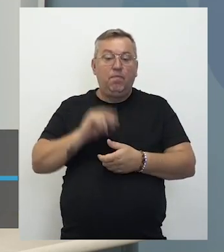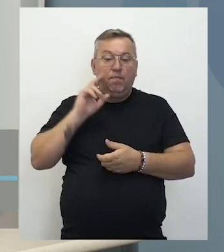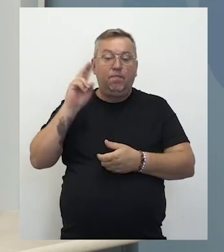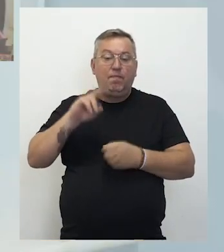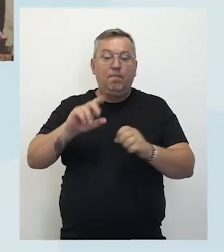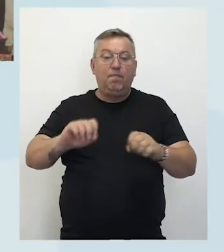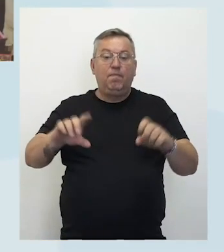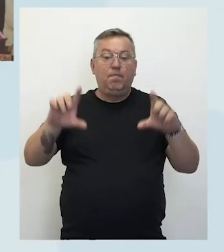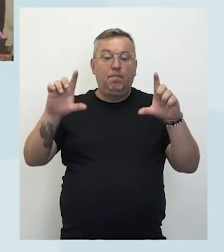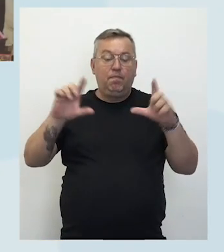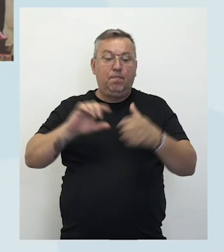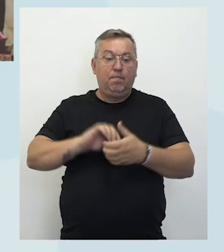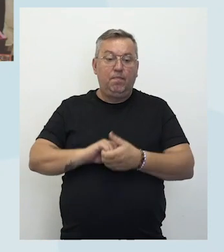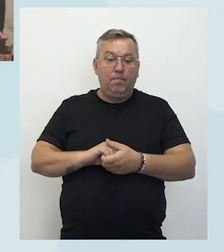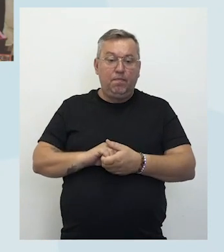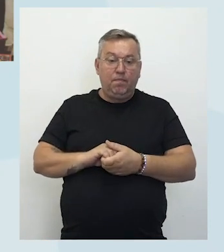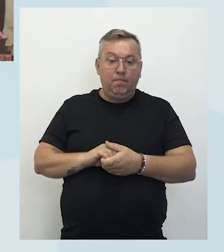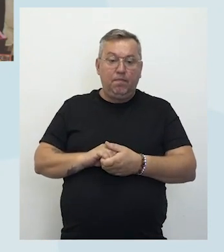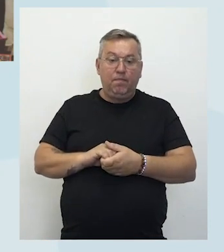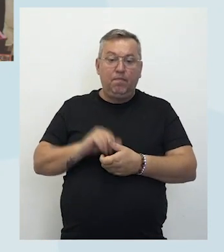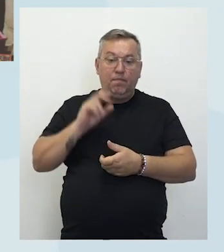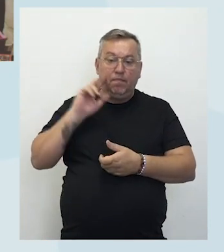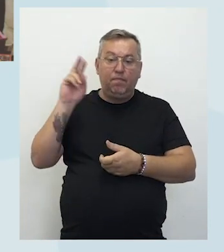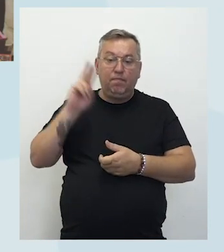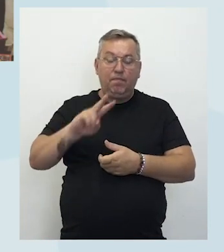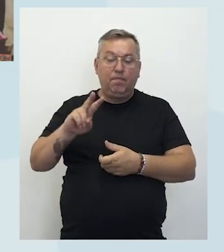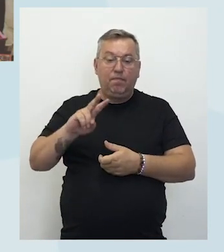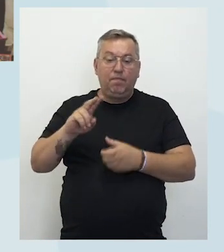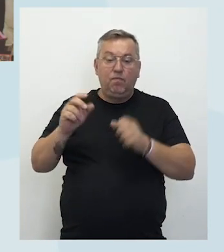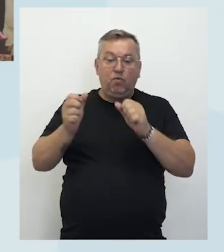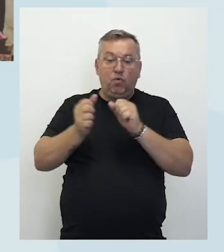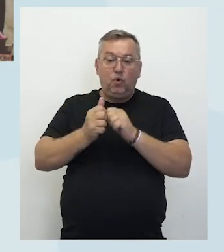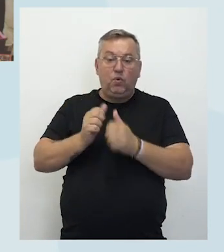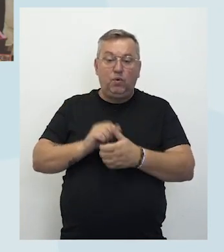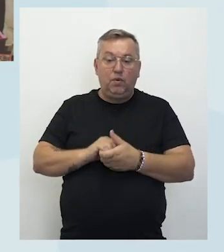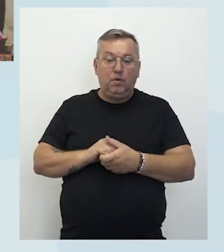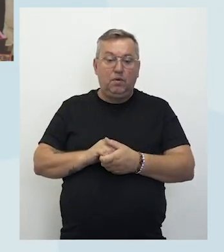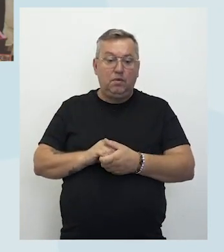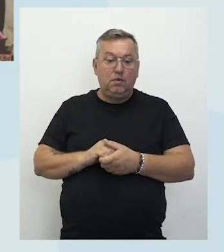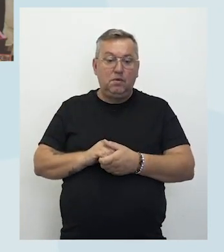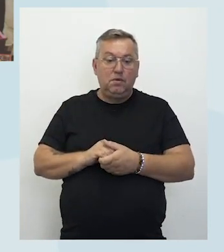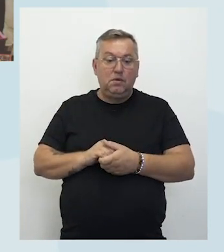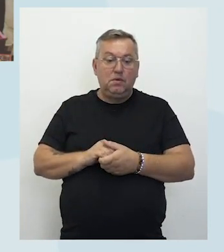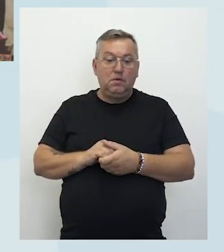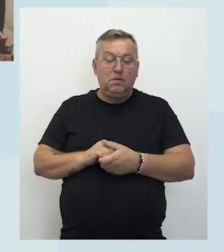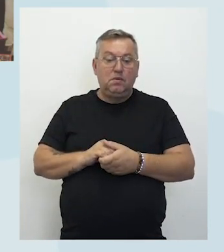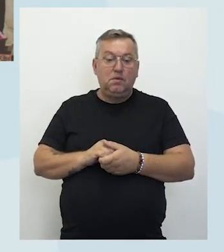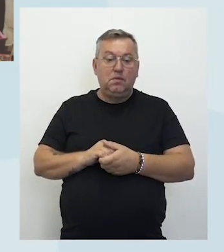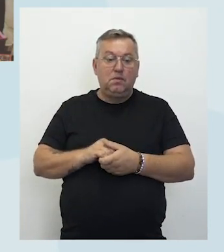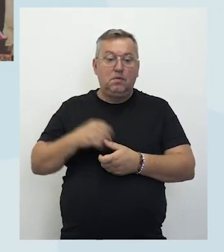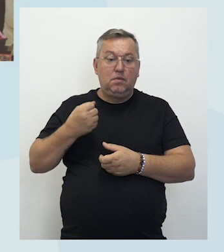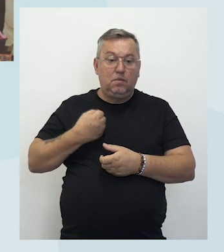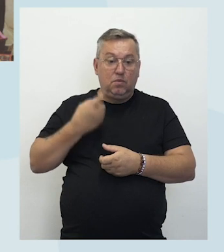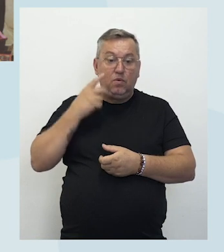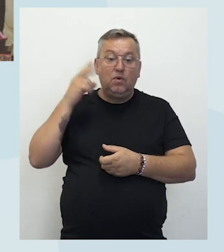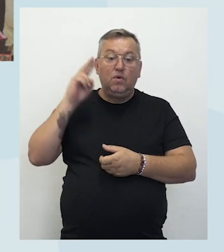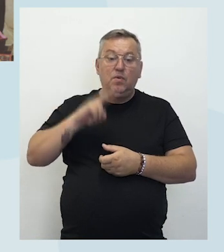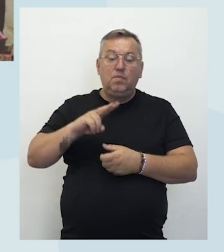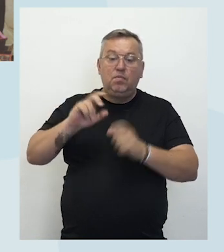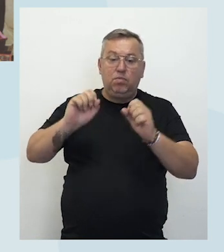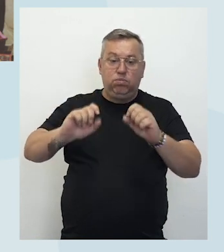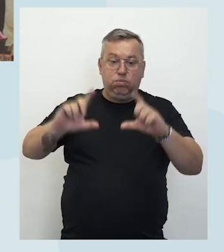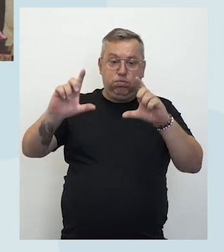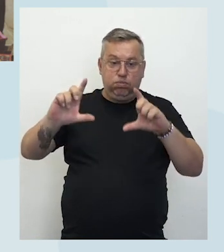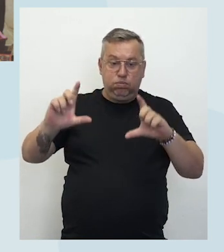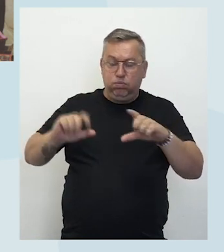tela agora, né? Vamos fazer a leitura conjuntamente. Então, número 1. Considerando as